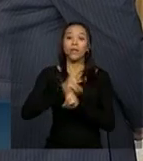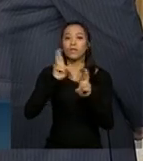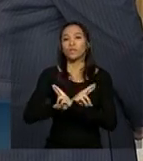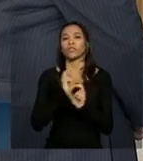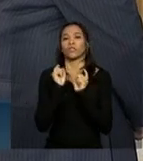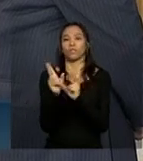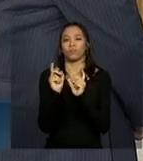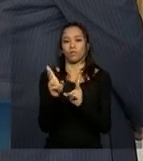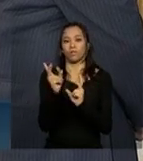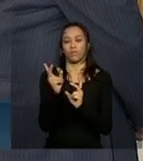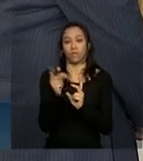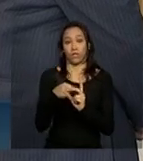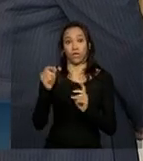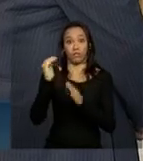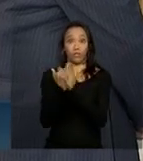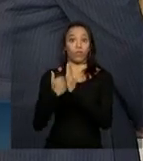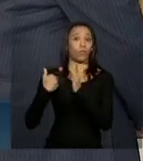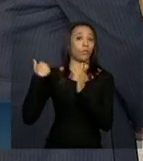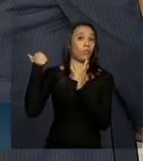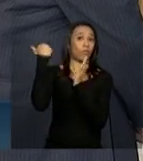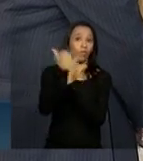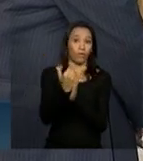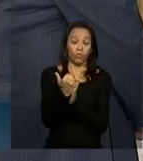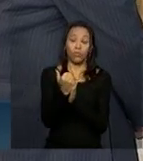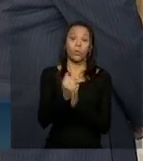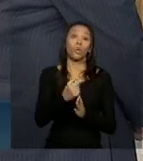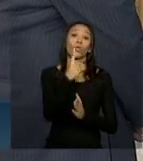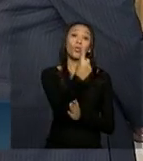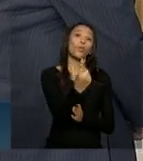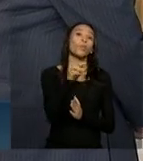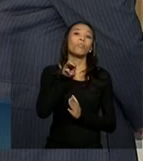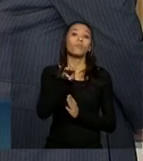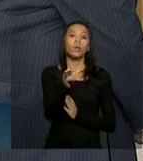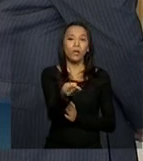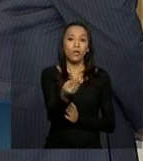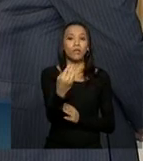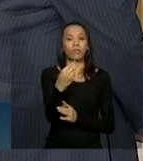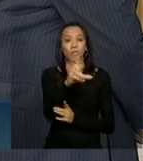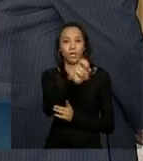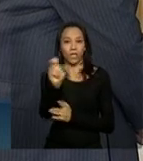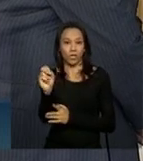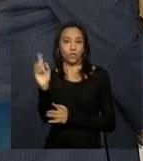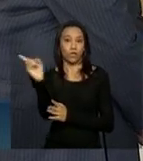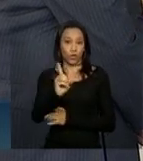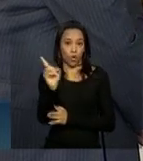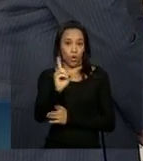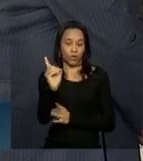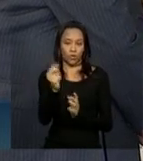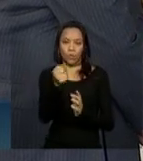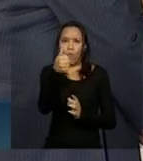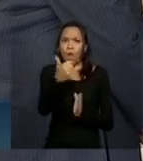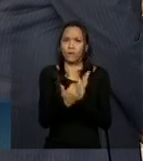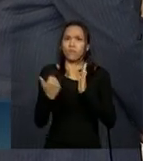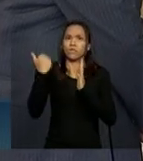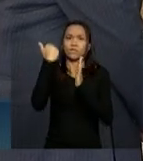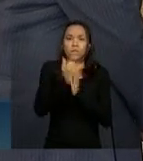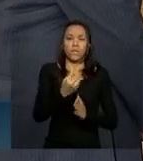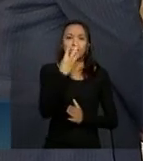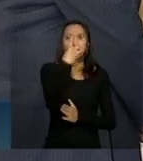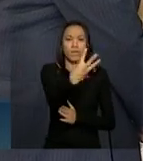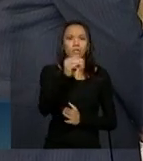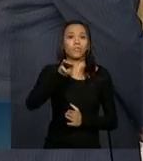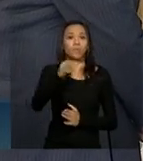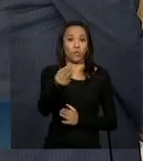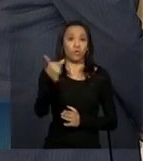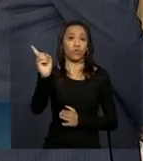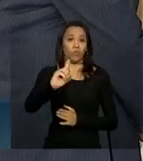brasileiro com o Timor-Leste dobrou, passando de 1,5 milhão de dólares para quase 3 milhões de